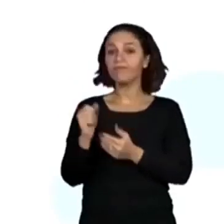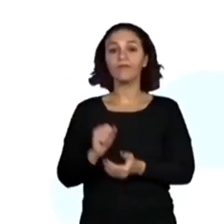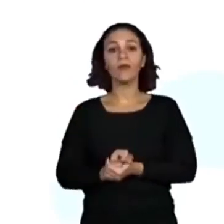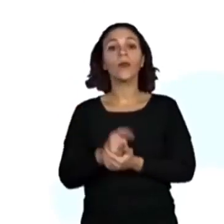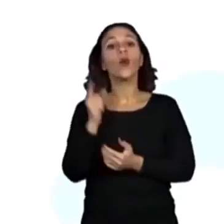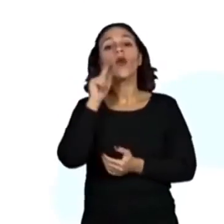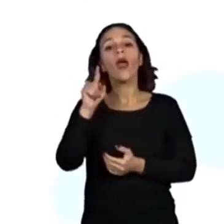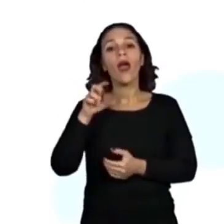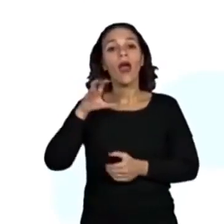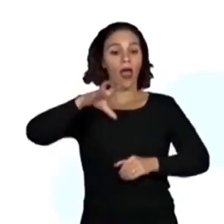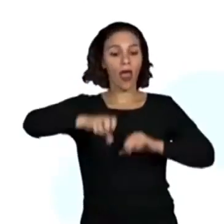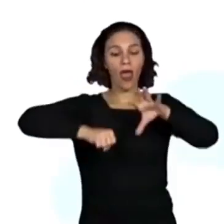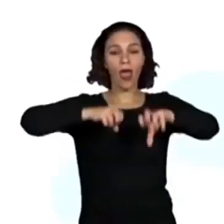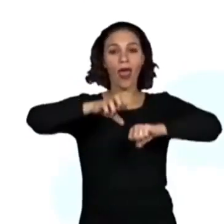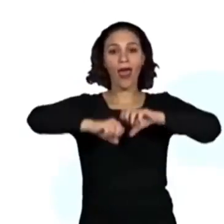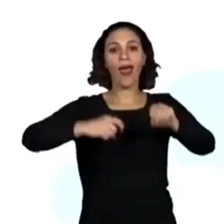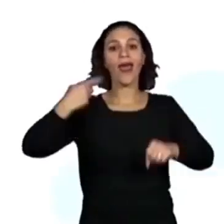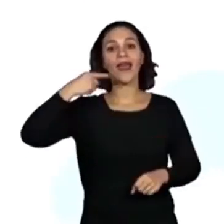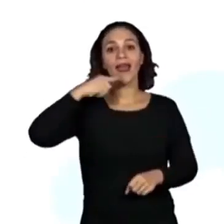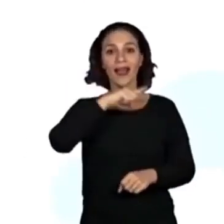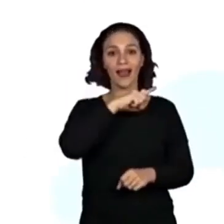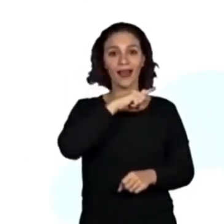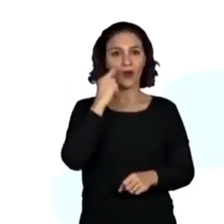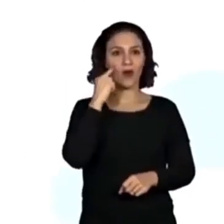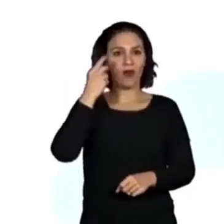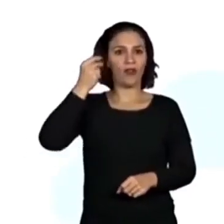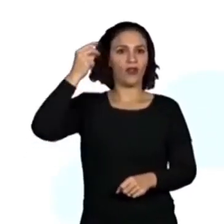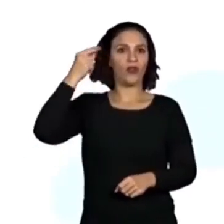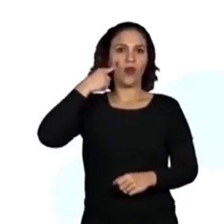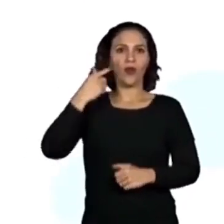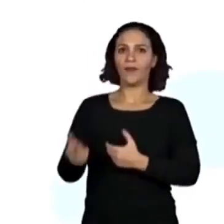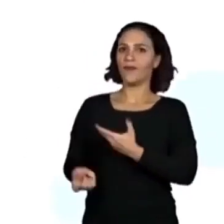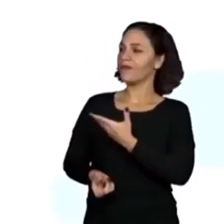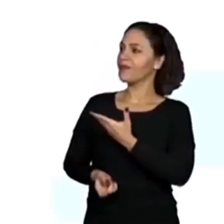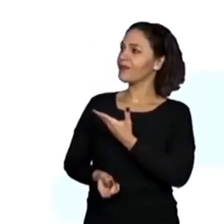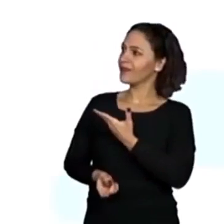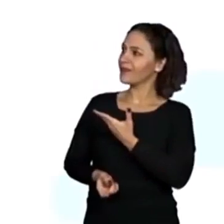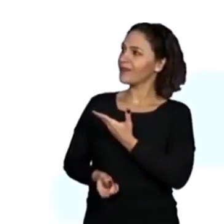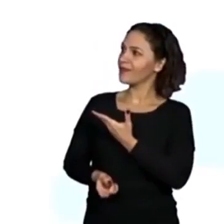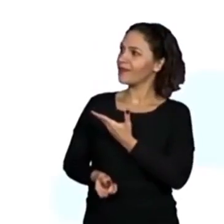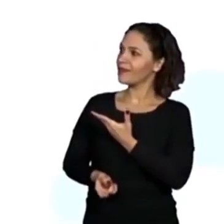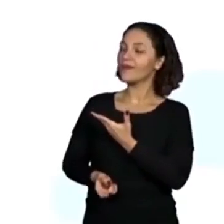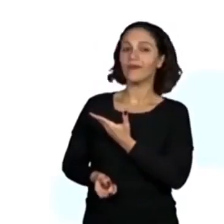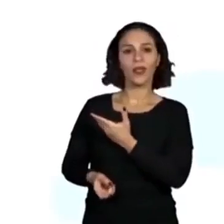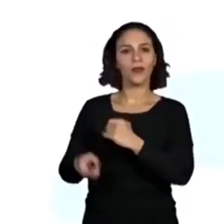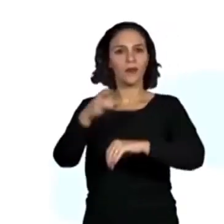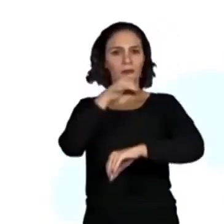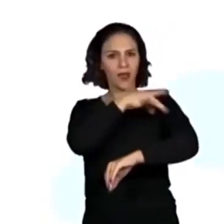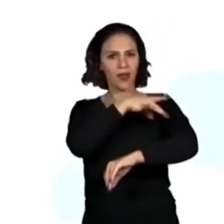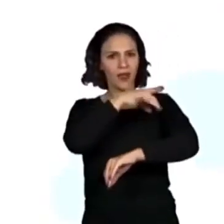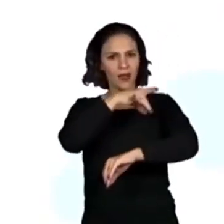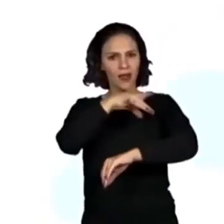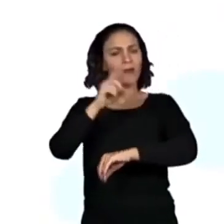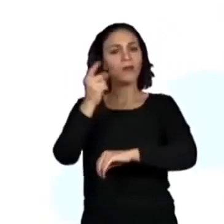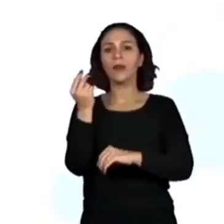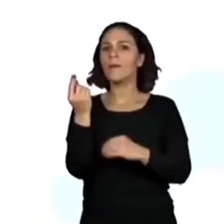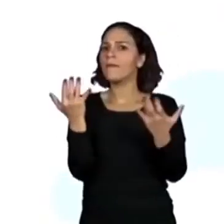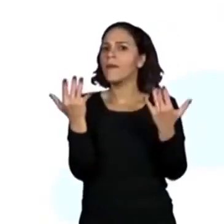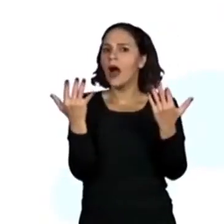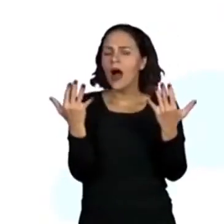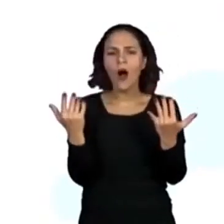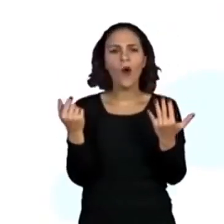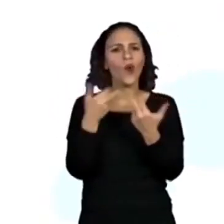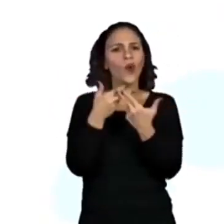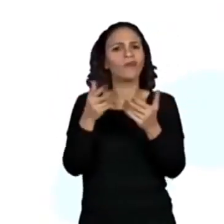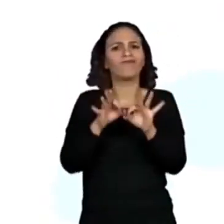cana. No caso, na época, era uma colheita feita, tanto a plantação quanto a colheita era toda manual,